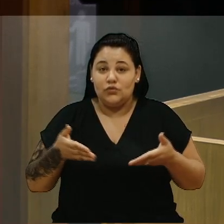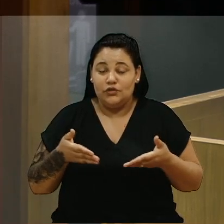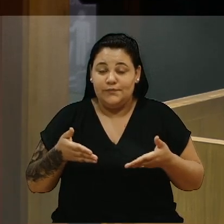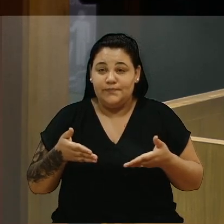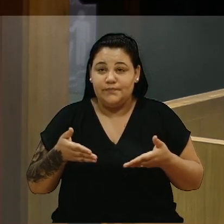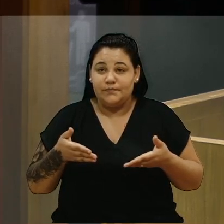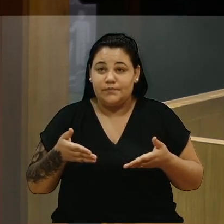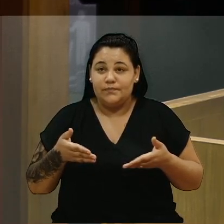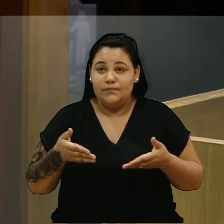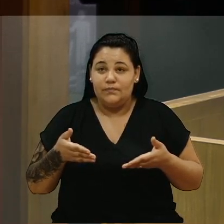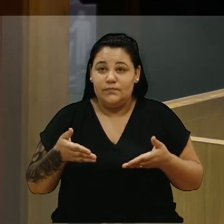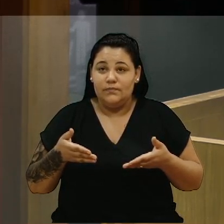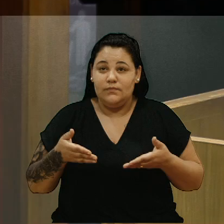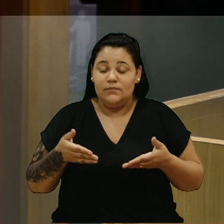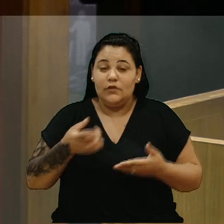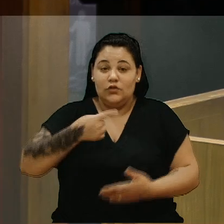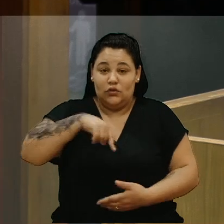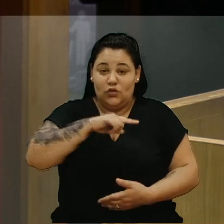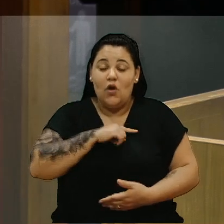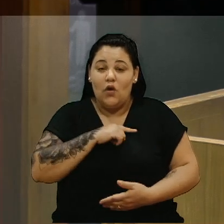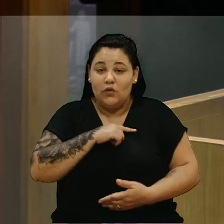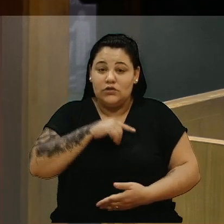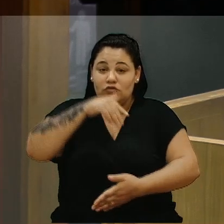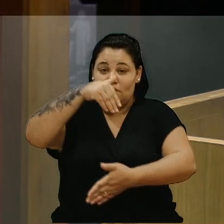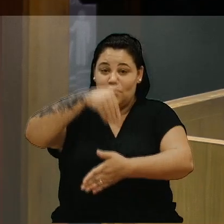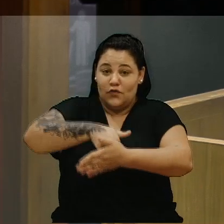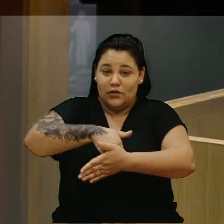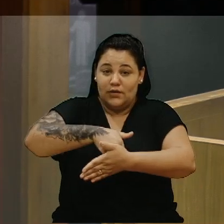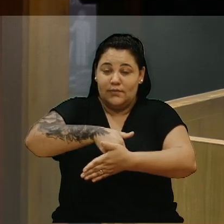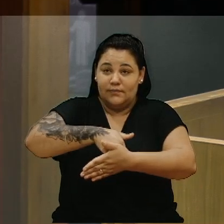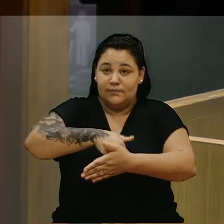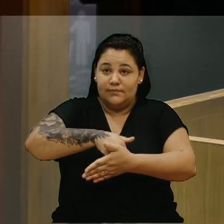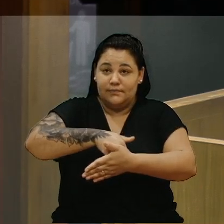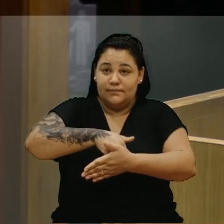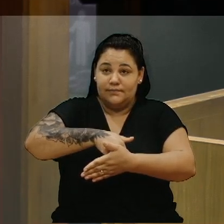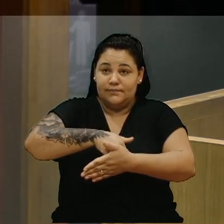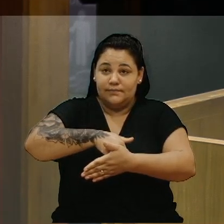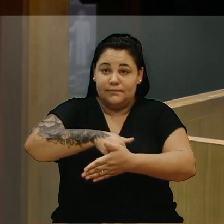nós aqui votaremos mais um subsídio.